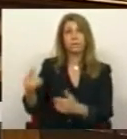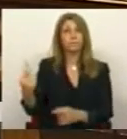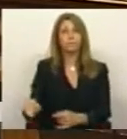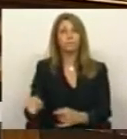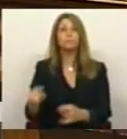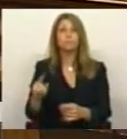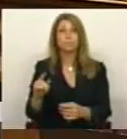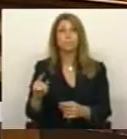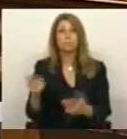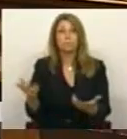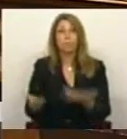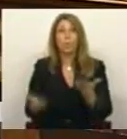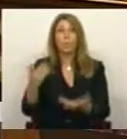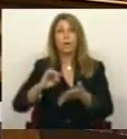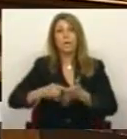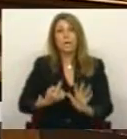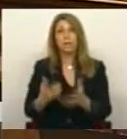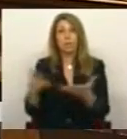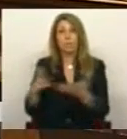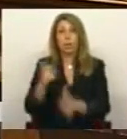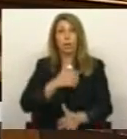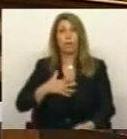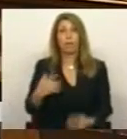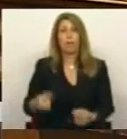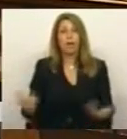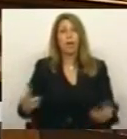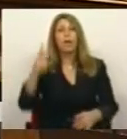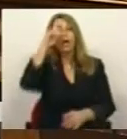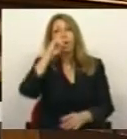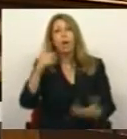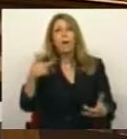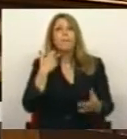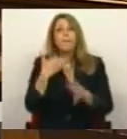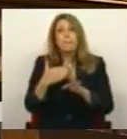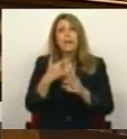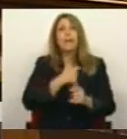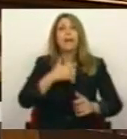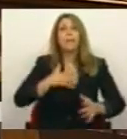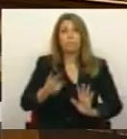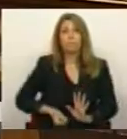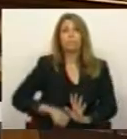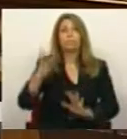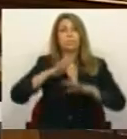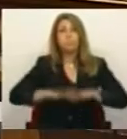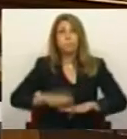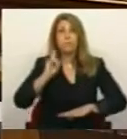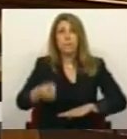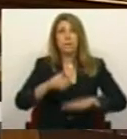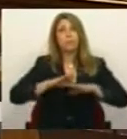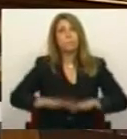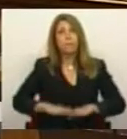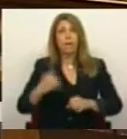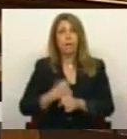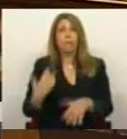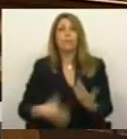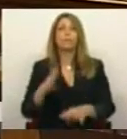face às necessidades da maioria dessas empresas. Recorde-se que milhares de pequenas empresas foram obrigadas a suspender a sua atividade por